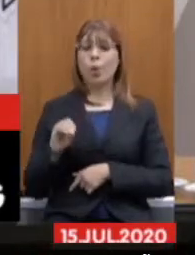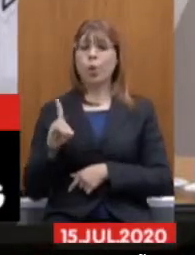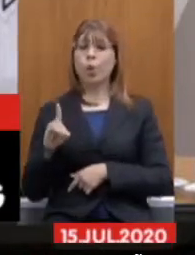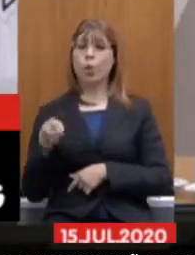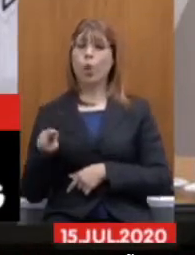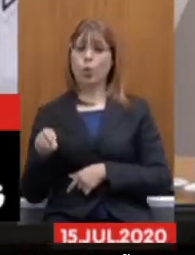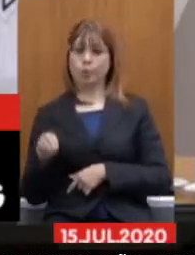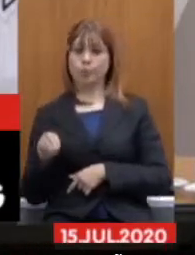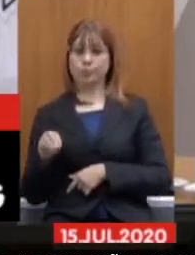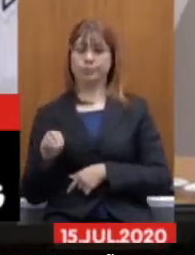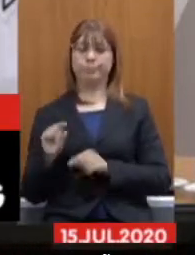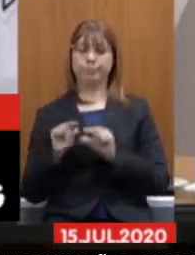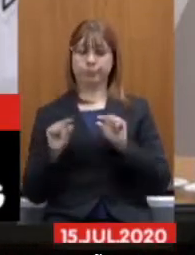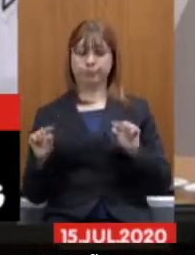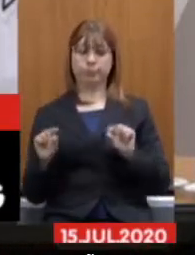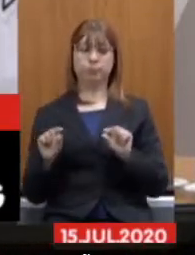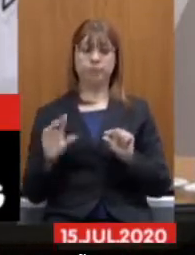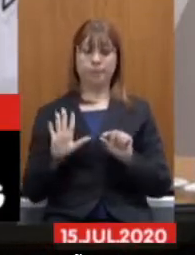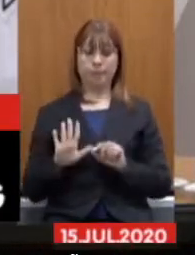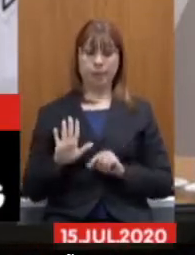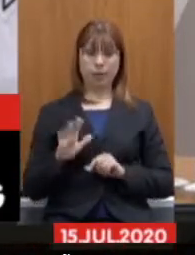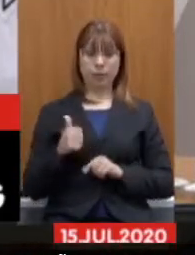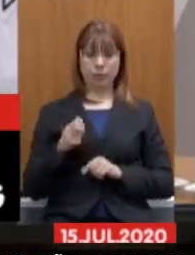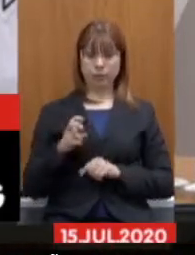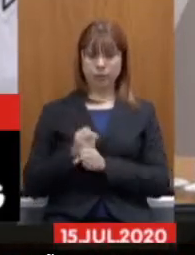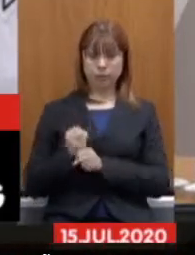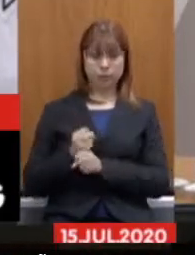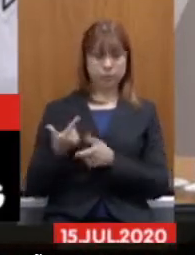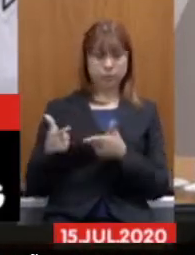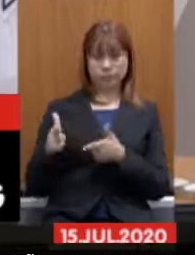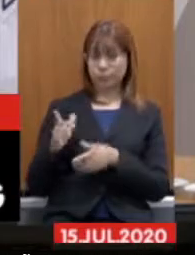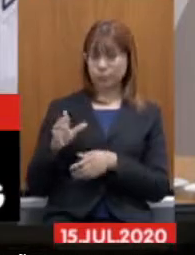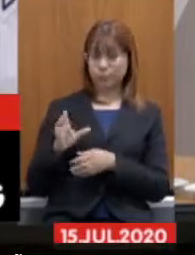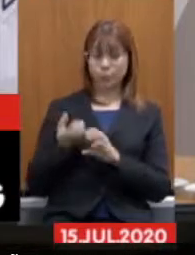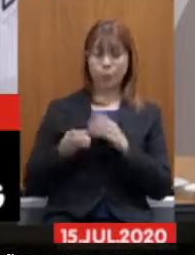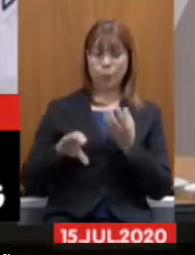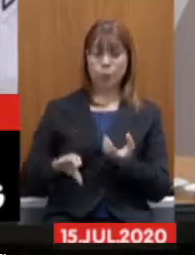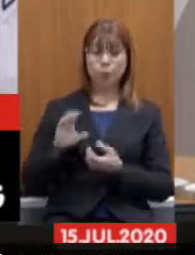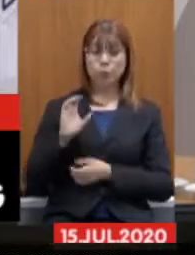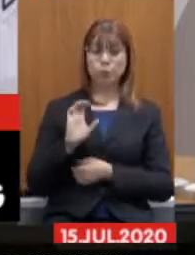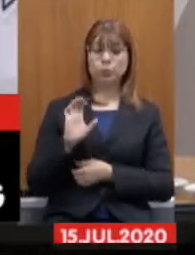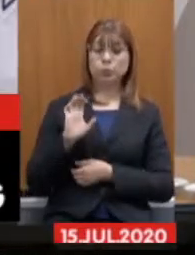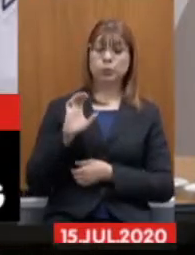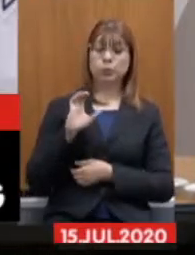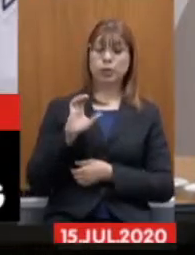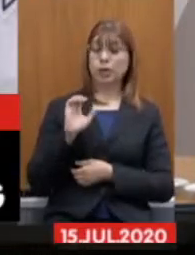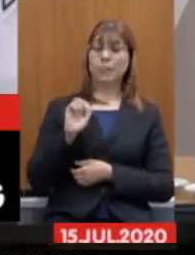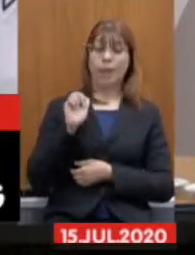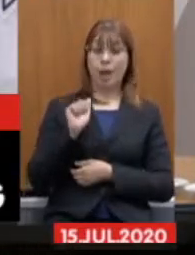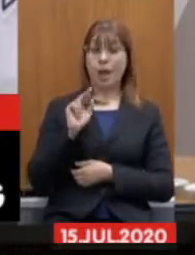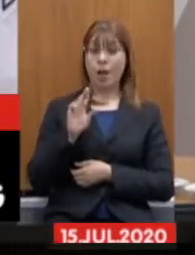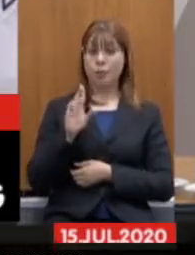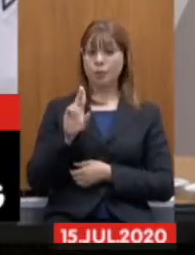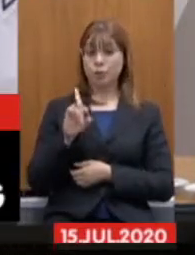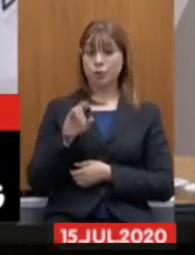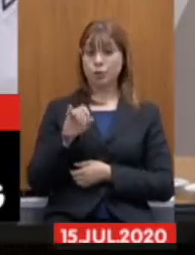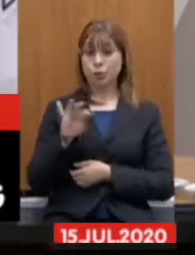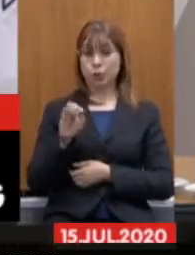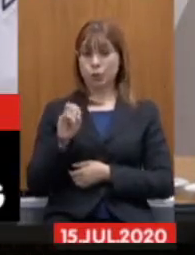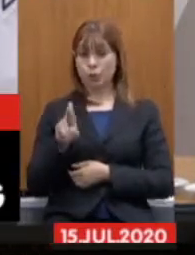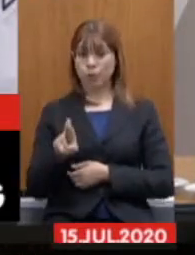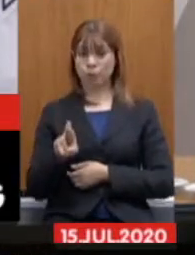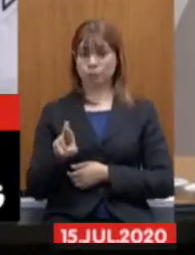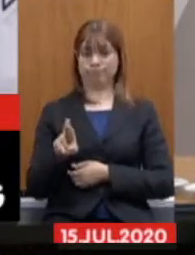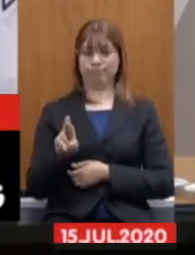isso com 15 anos sem concurso para auditor e nós temos hoje a secretaria da fazenda com a maior idade média de